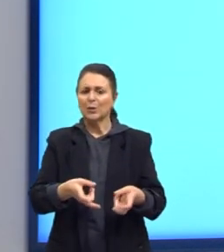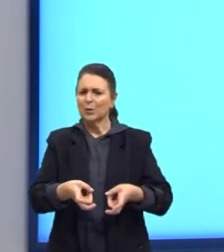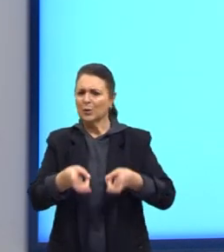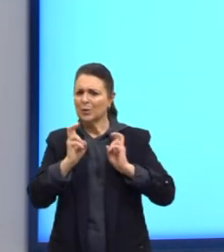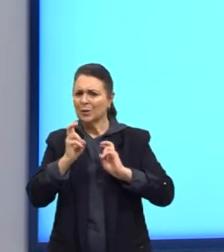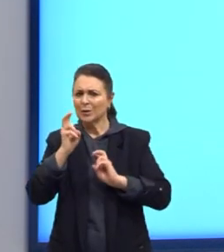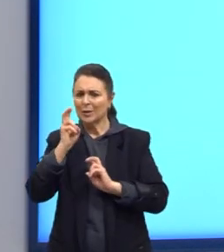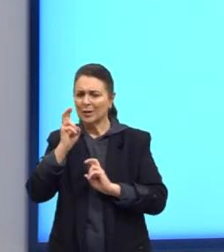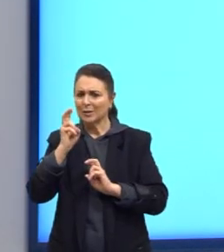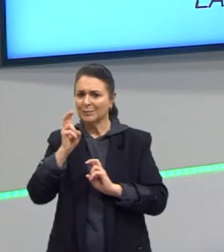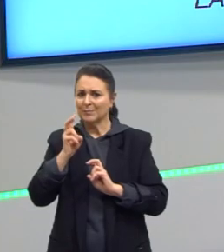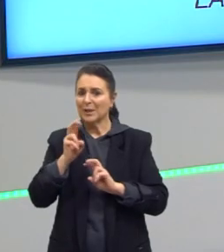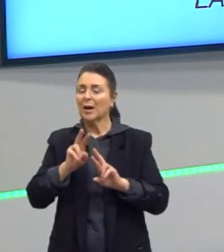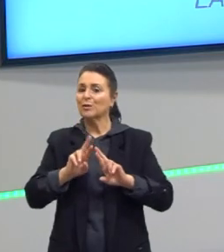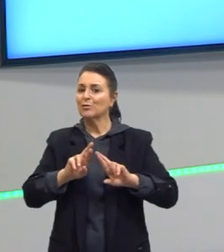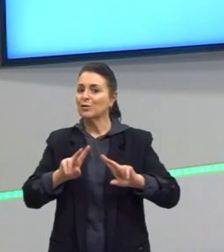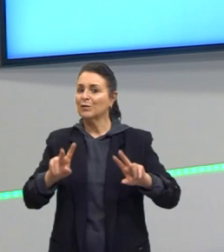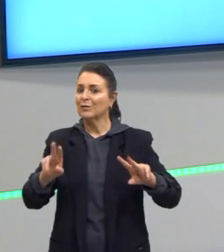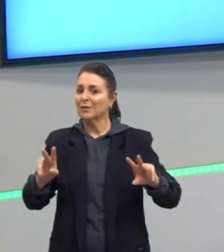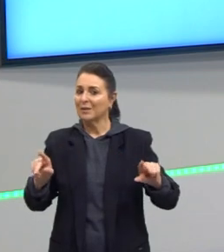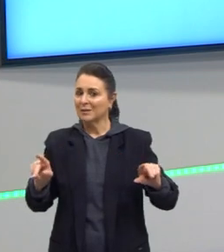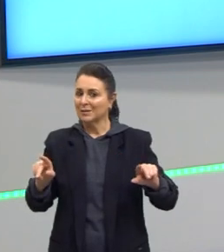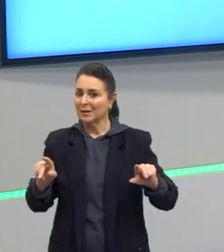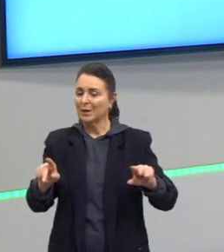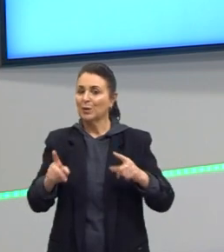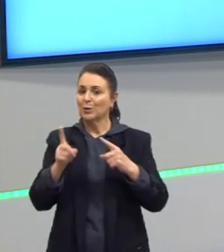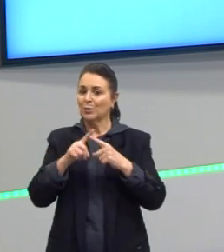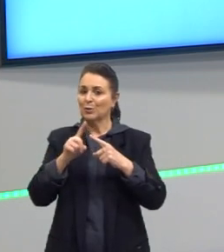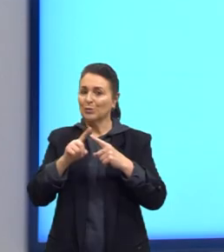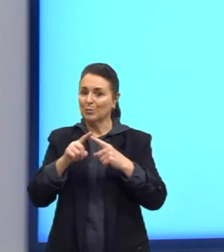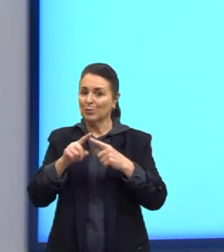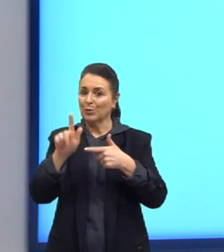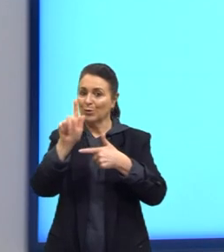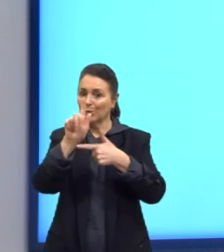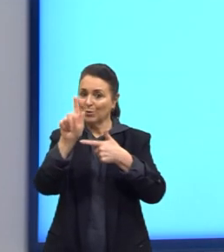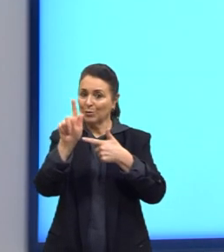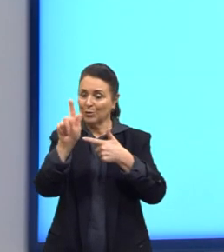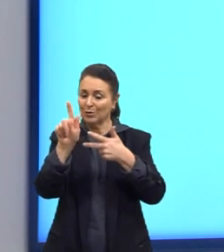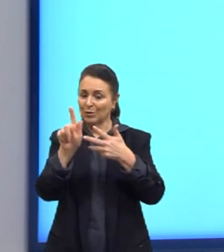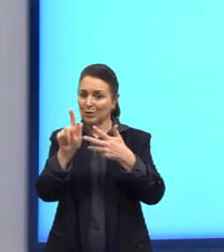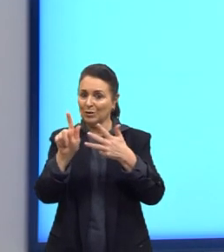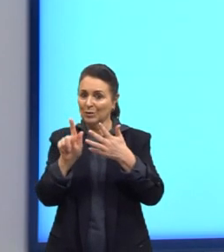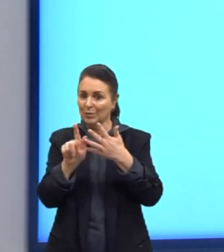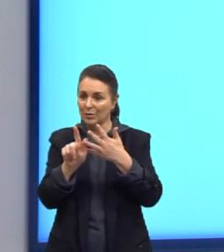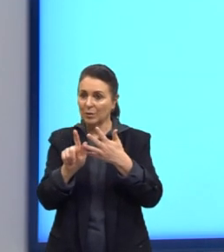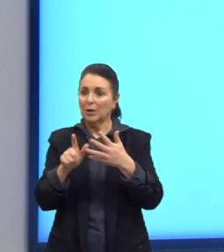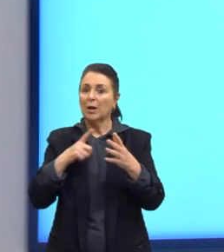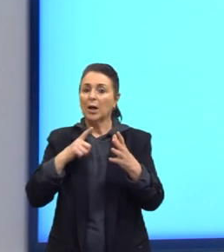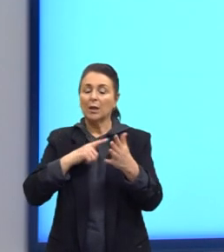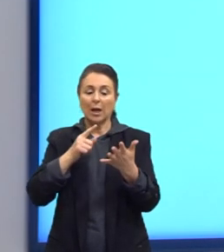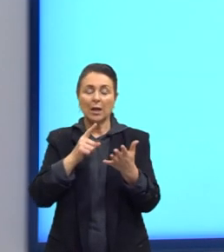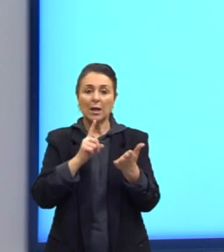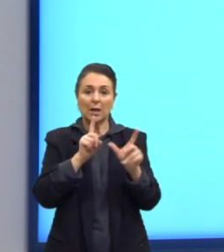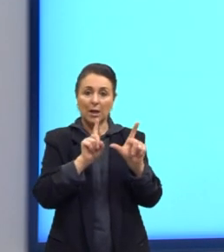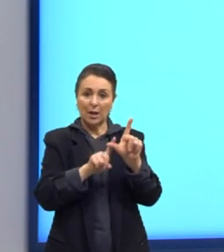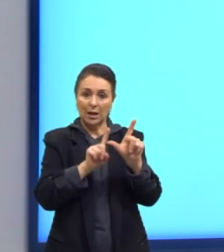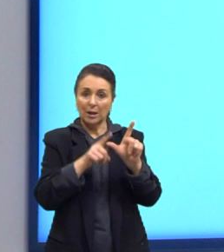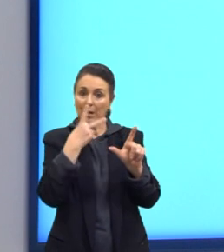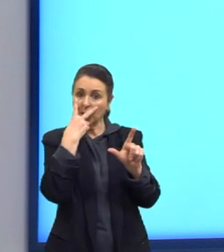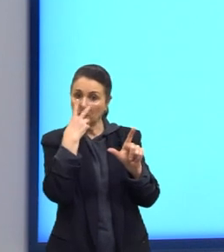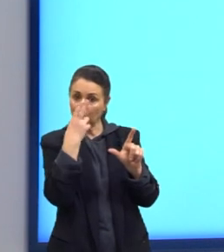perceber então a diferença de gênero dessas palavras os heterotonicos são palavras que possuem grafia semelhante